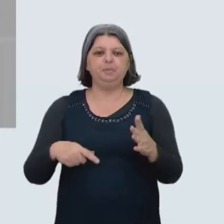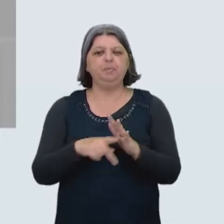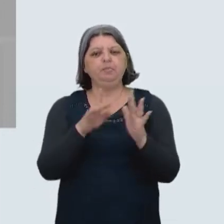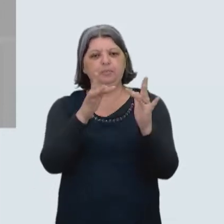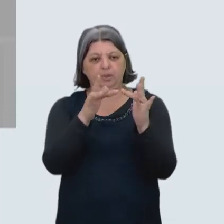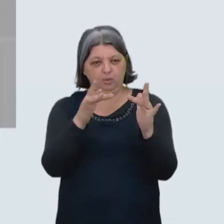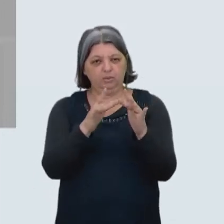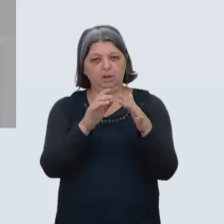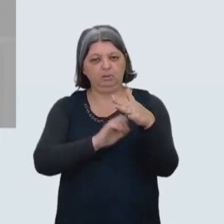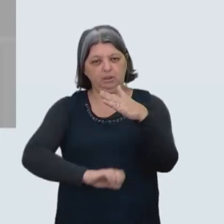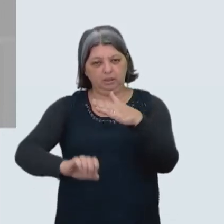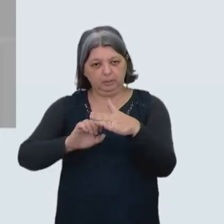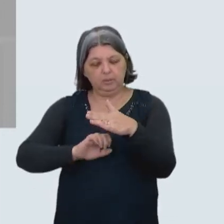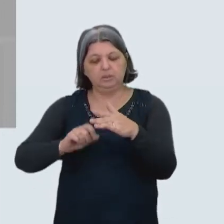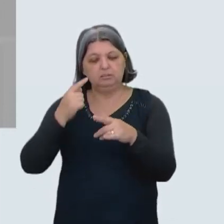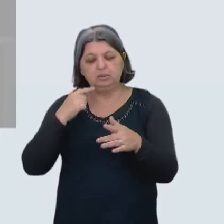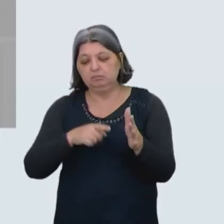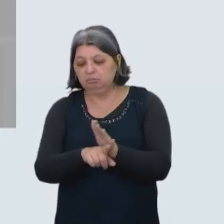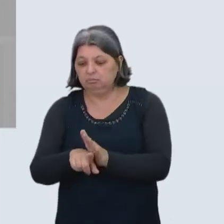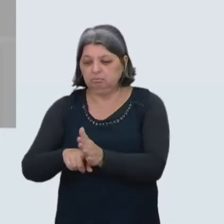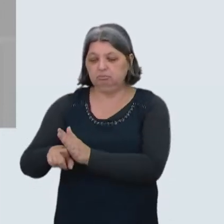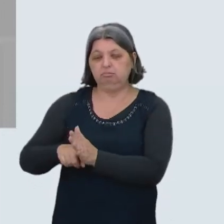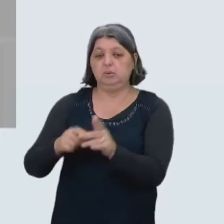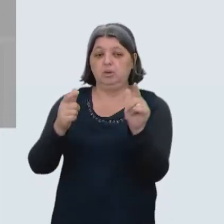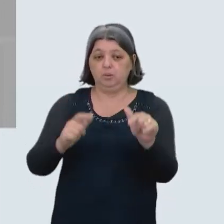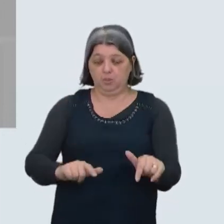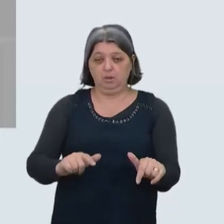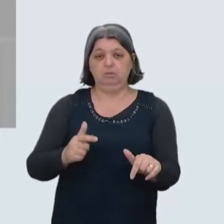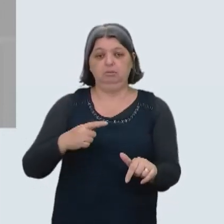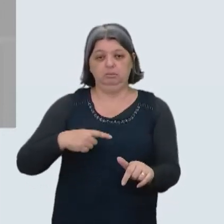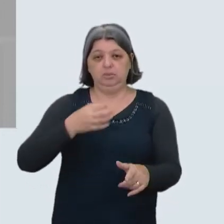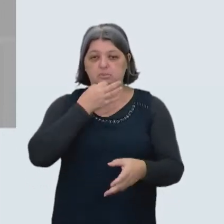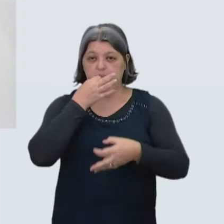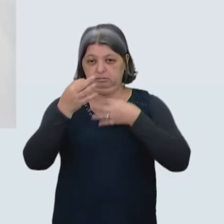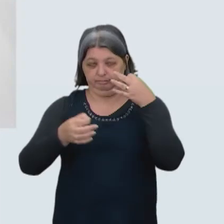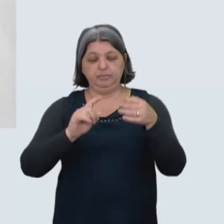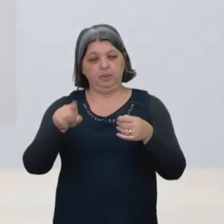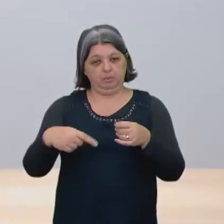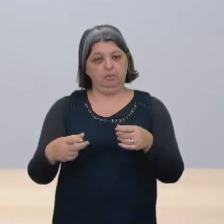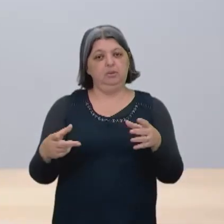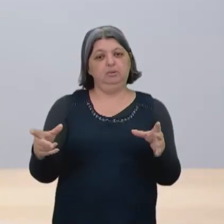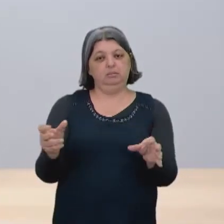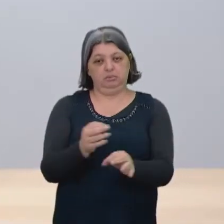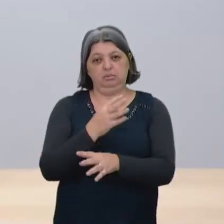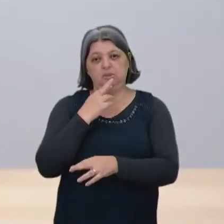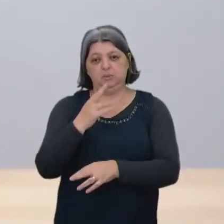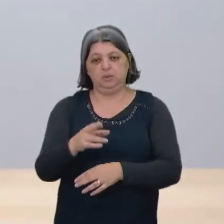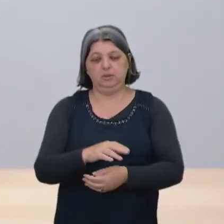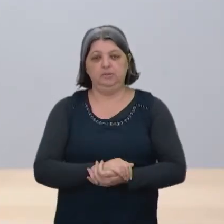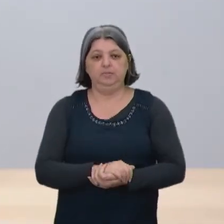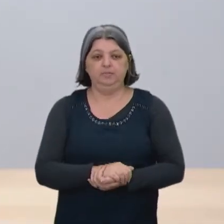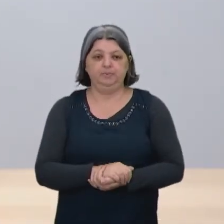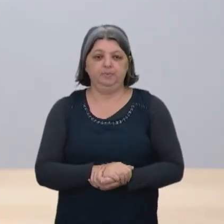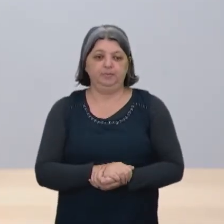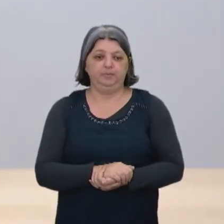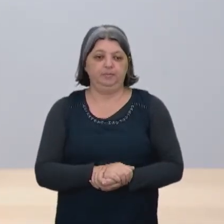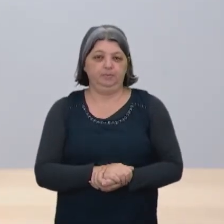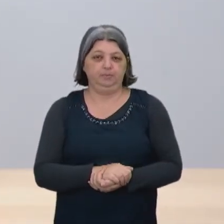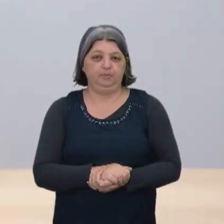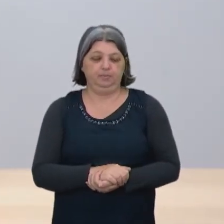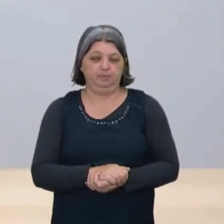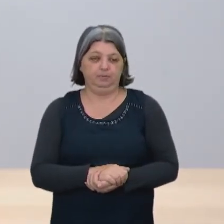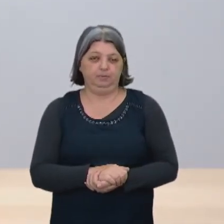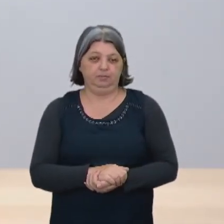disse que ia apurar o local e assim que tivesse um posicionamento, nos responderia. Muito bom. Olha aí, você vê